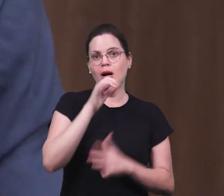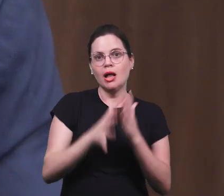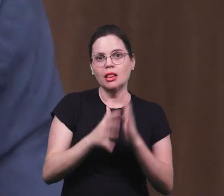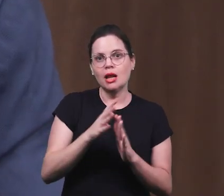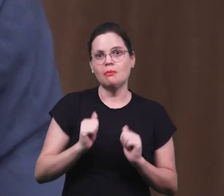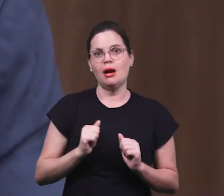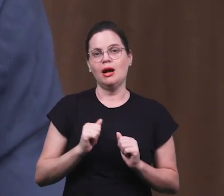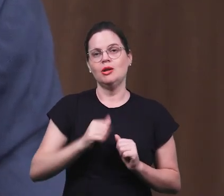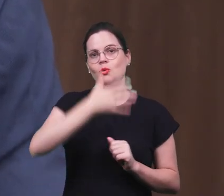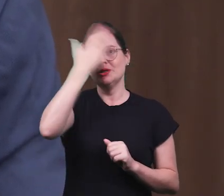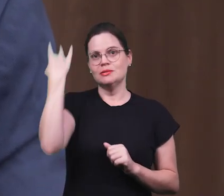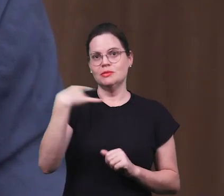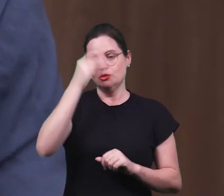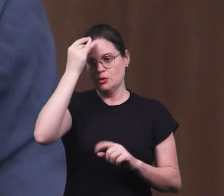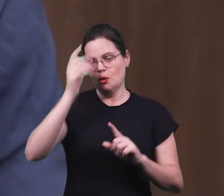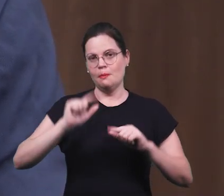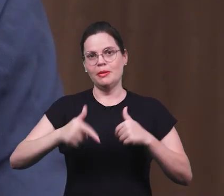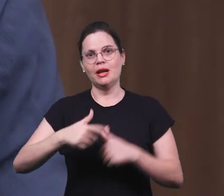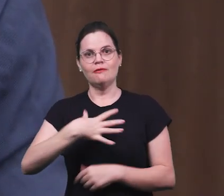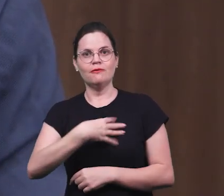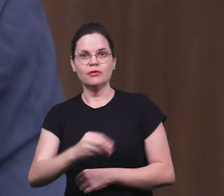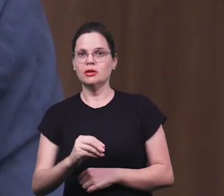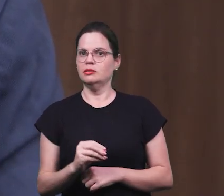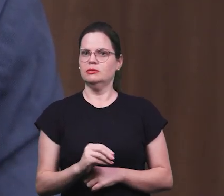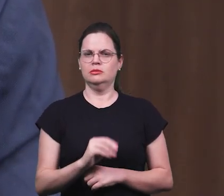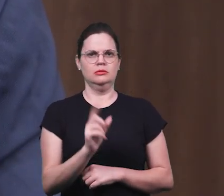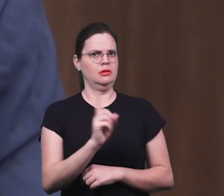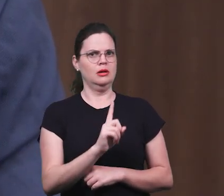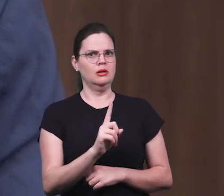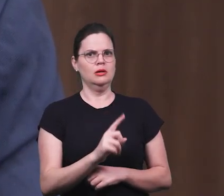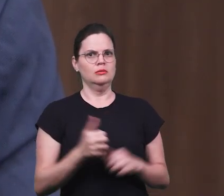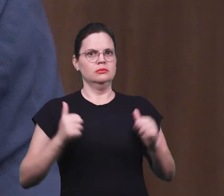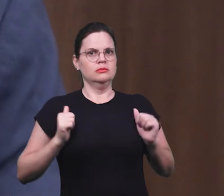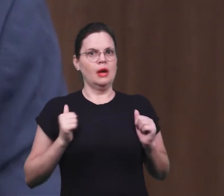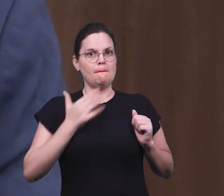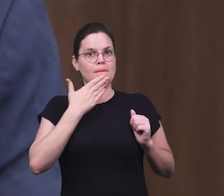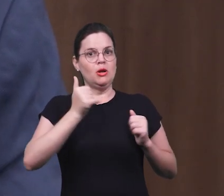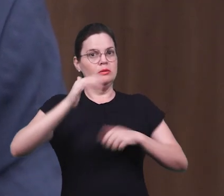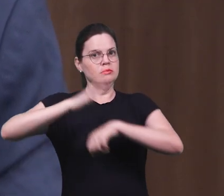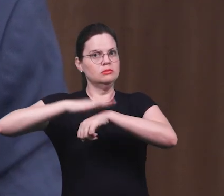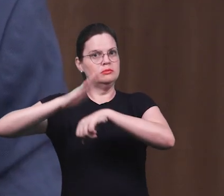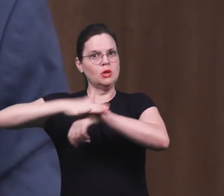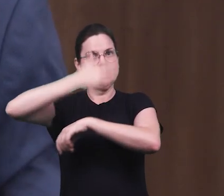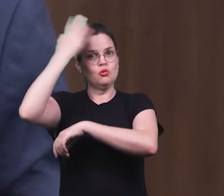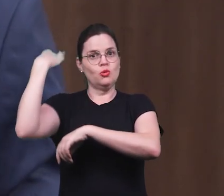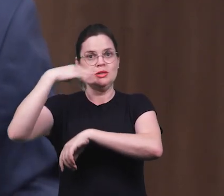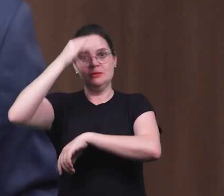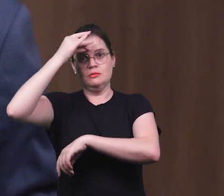operar. Quando o Espírito Santo opera, as coisas acontecem. Então, eles falaram aqui,